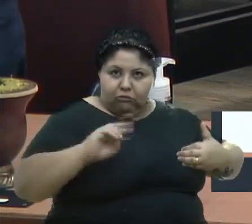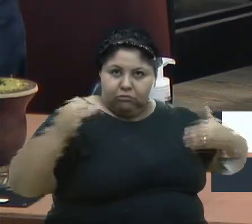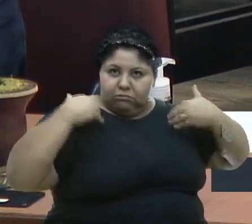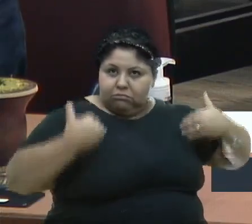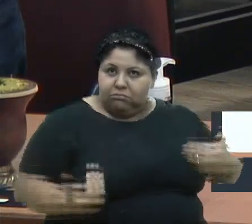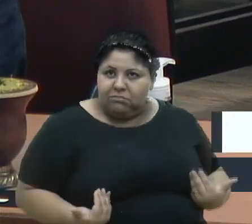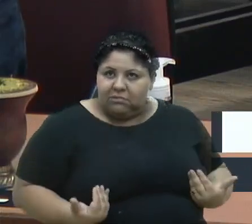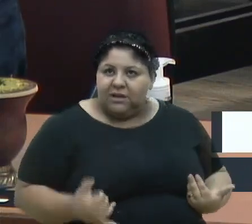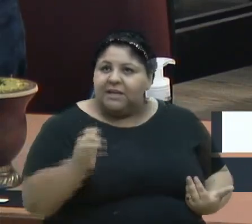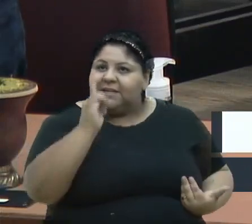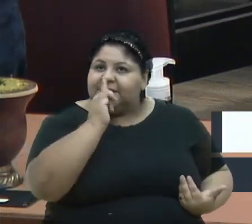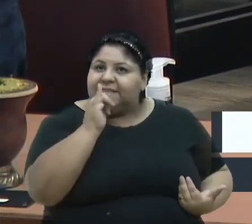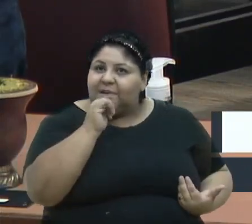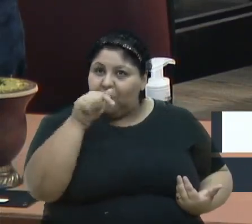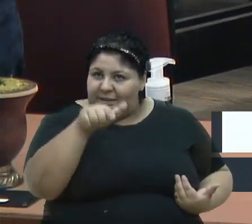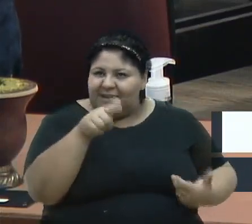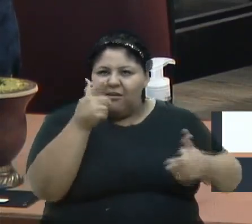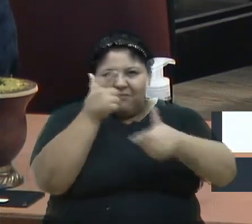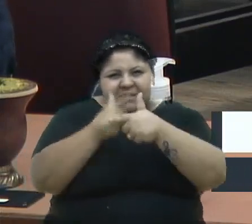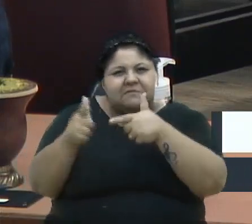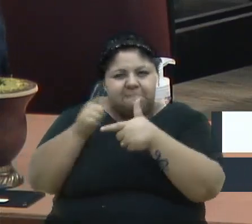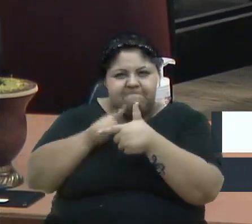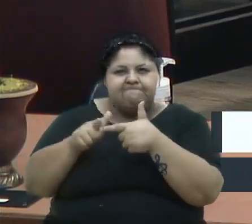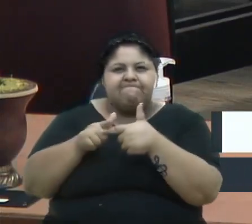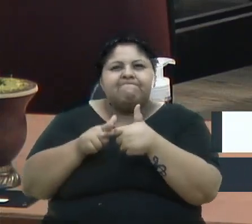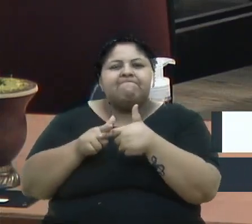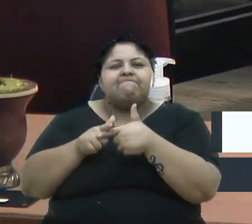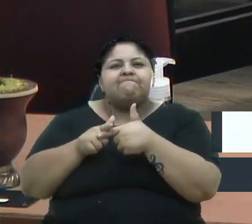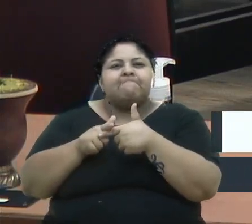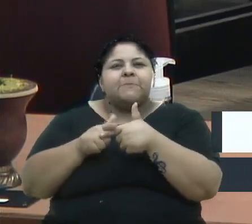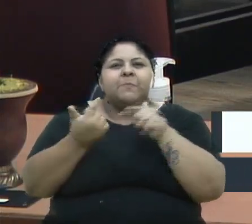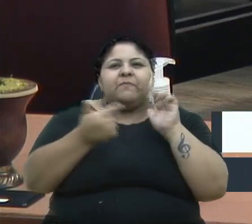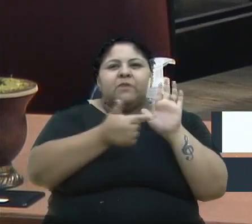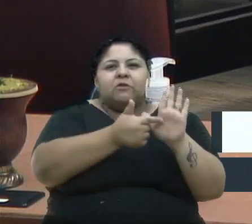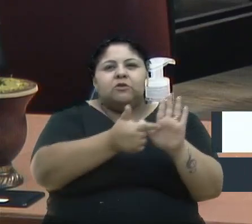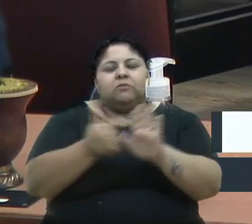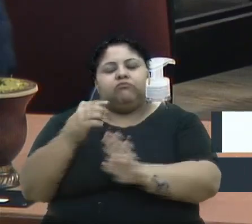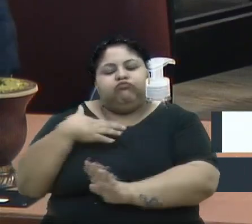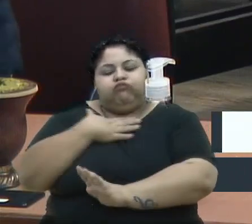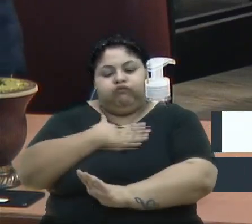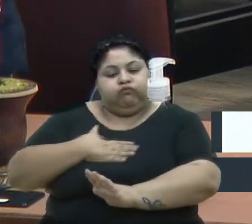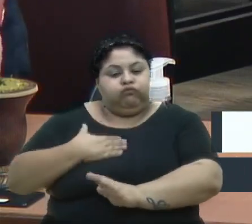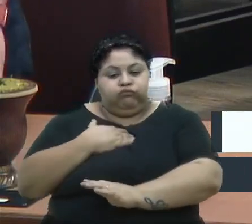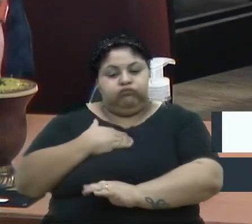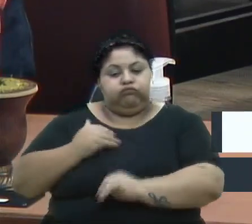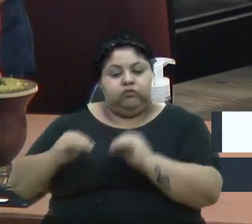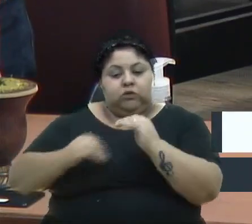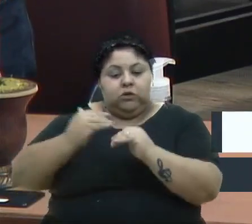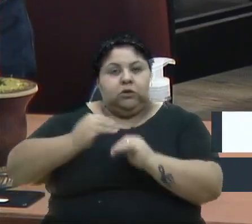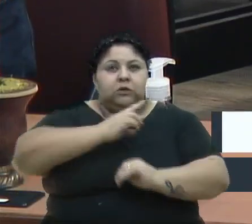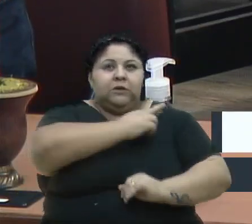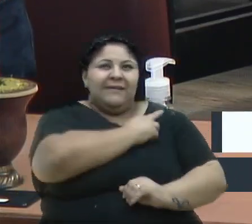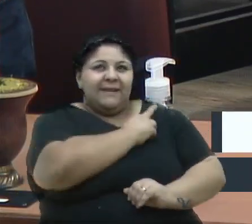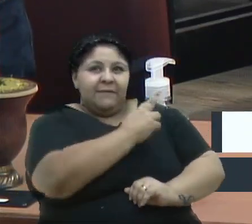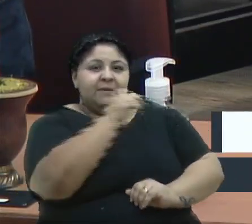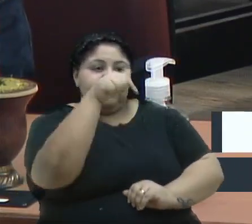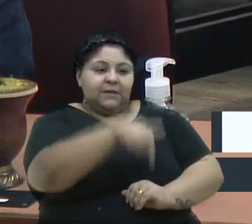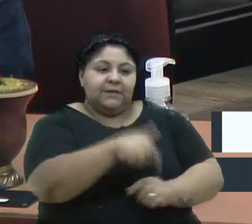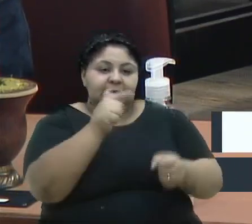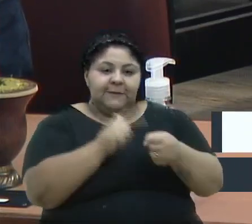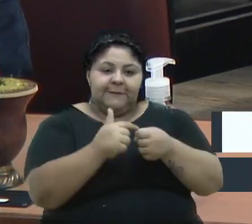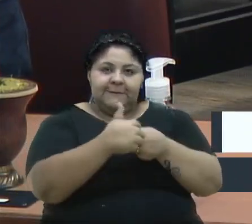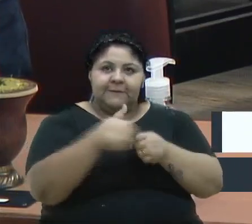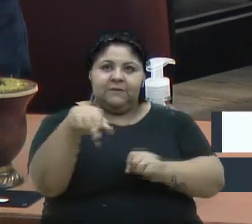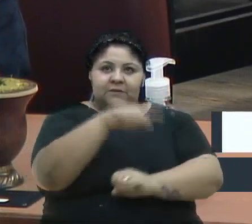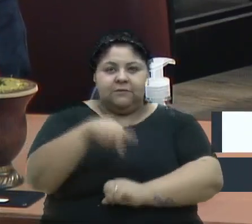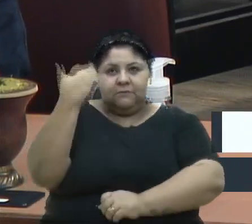vocês deram nessa situação nos coloca muito satisfeito quanto à representação na nossa cidade. A gente sabe